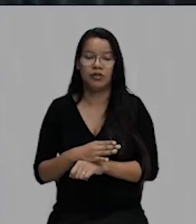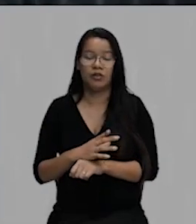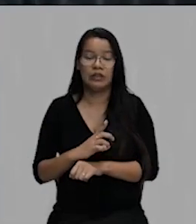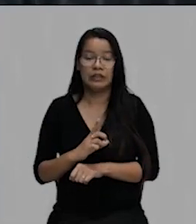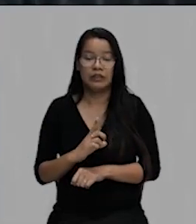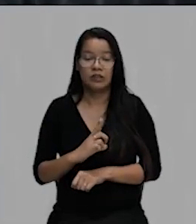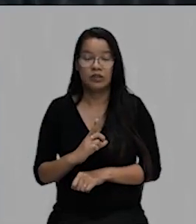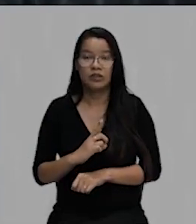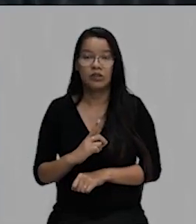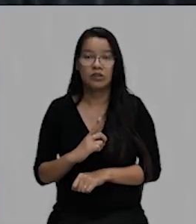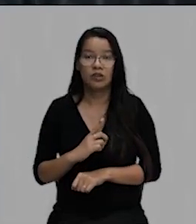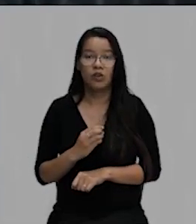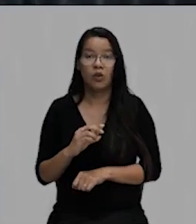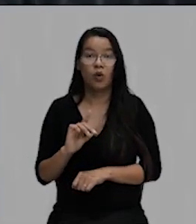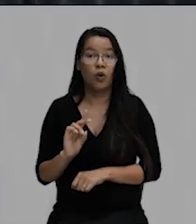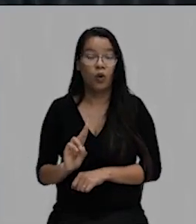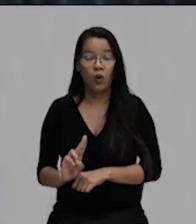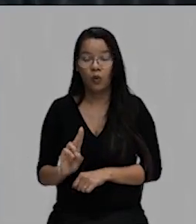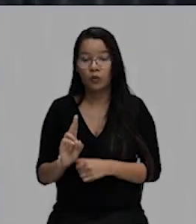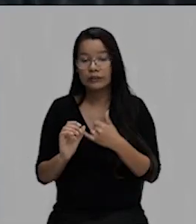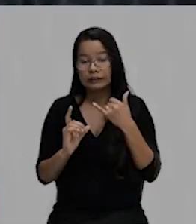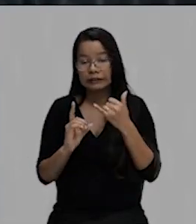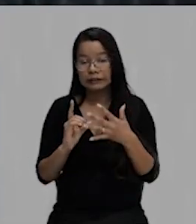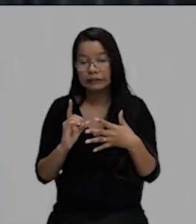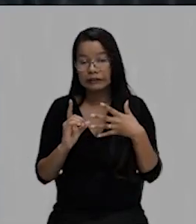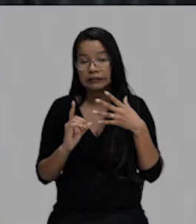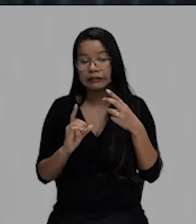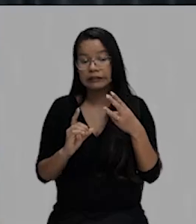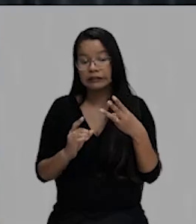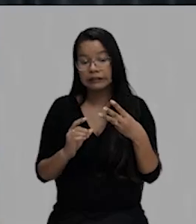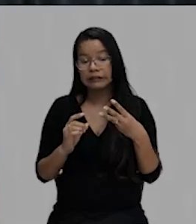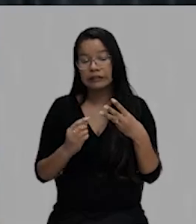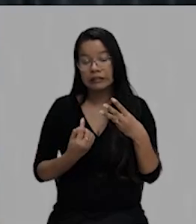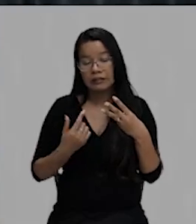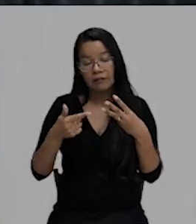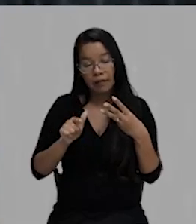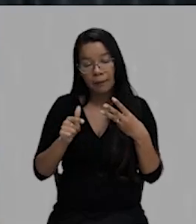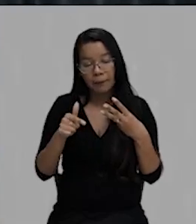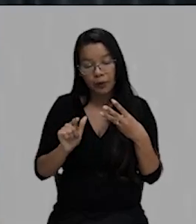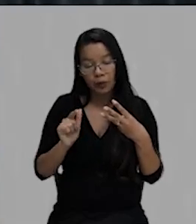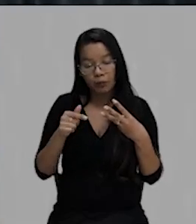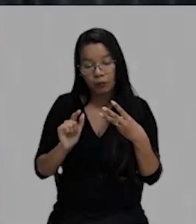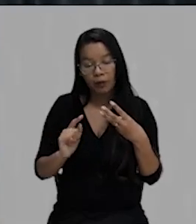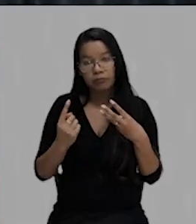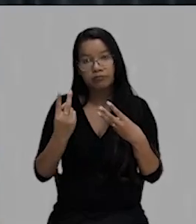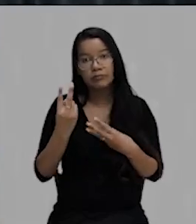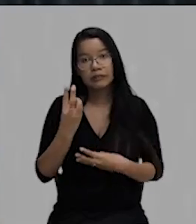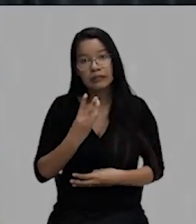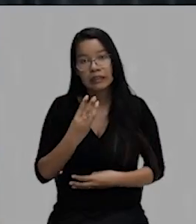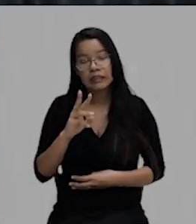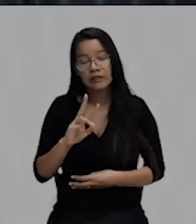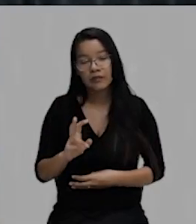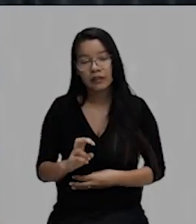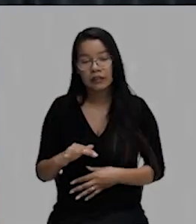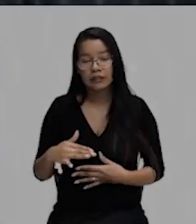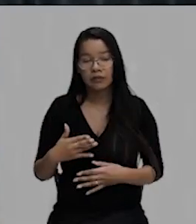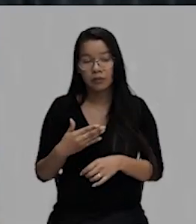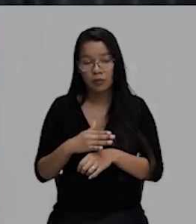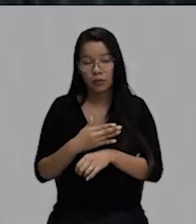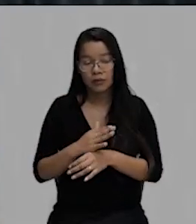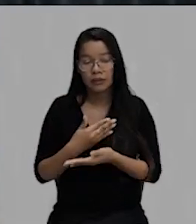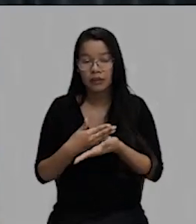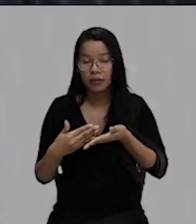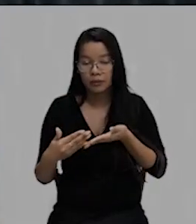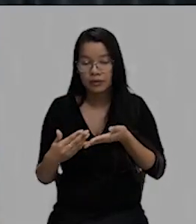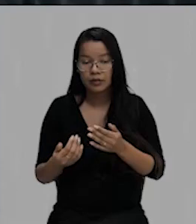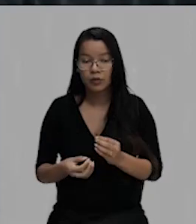de existência não, desculpa, a definição 3 vezes, tá bom? Então, vamos começar agora a aplicar essa definição. Como